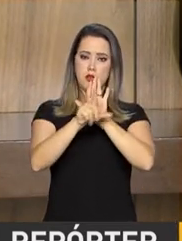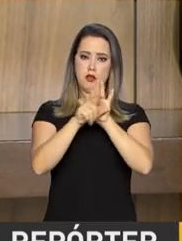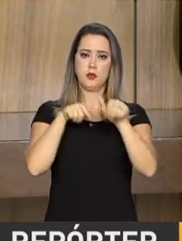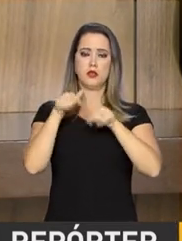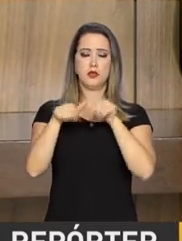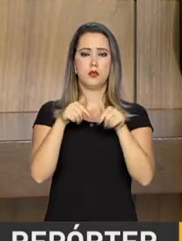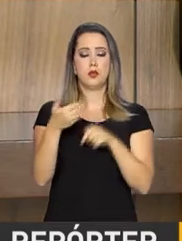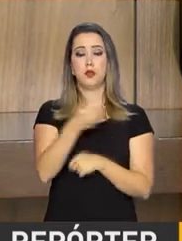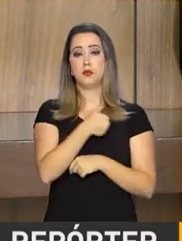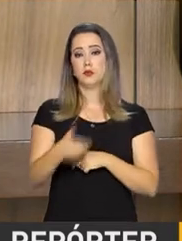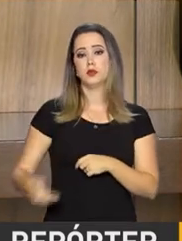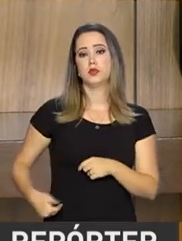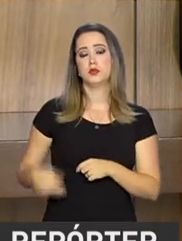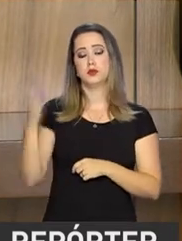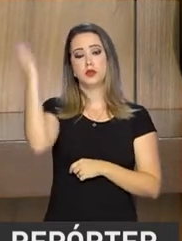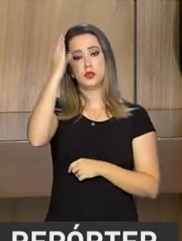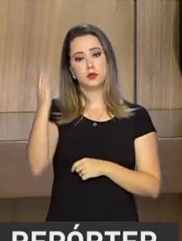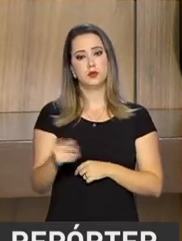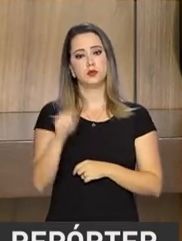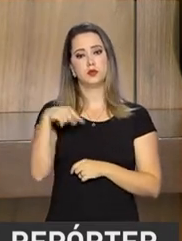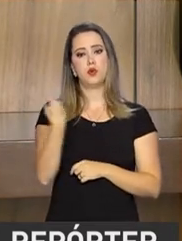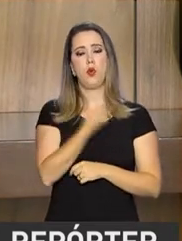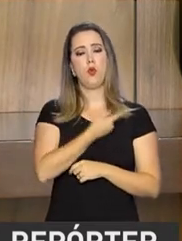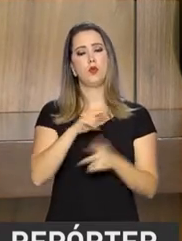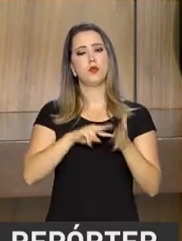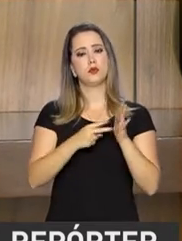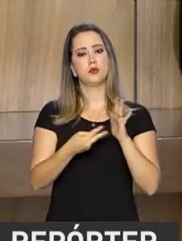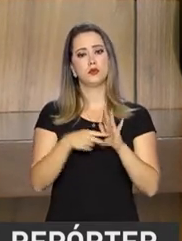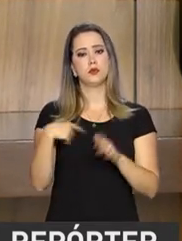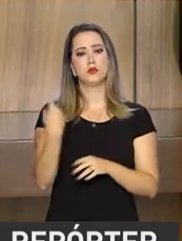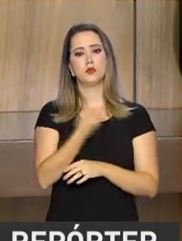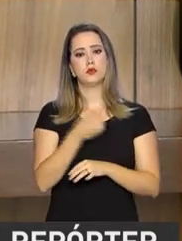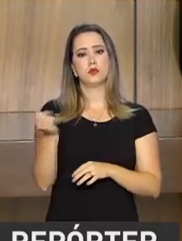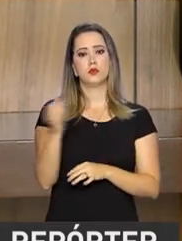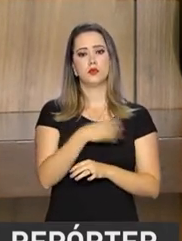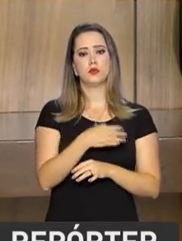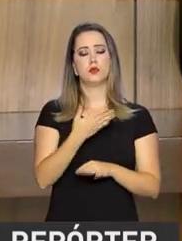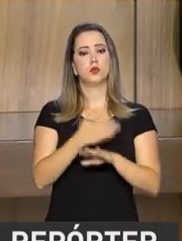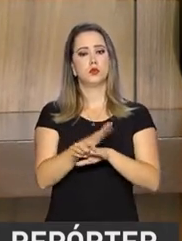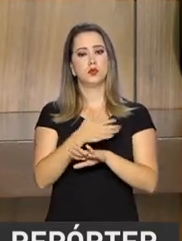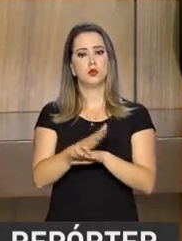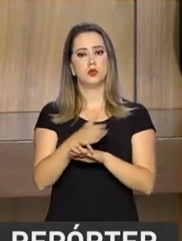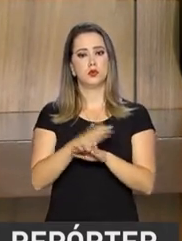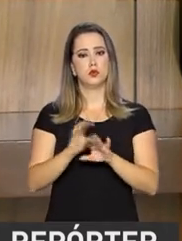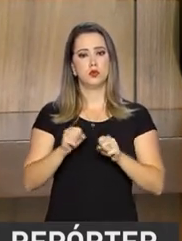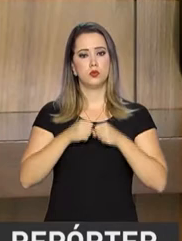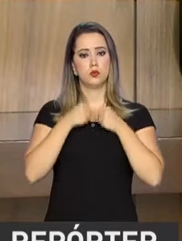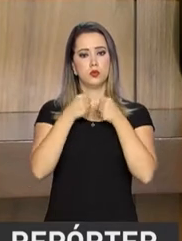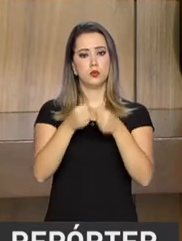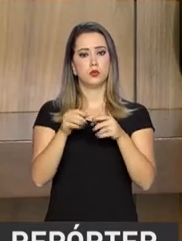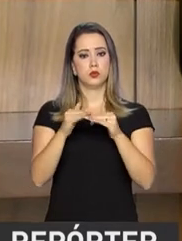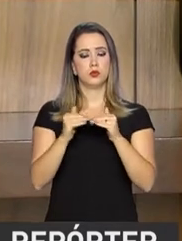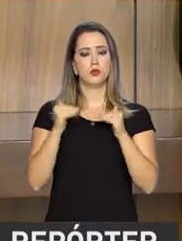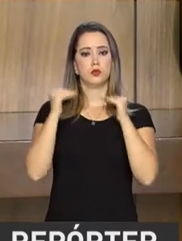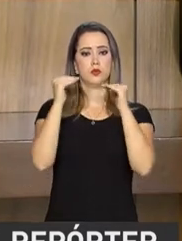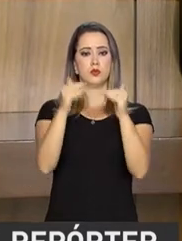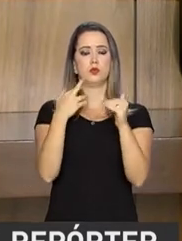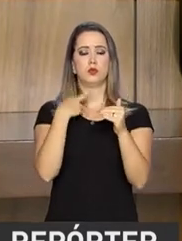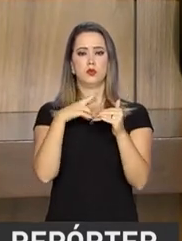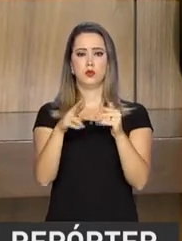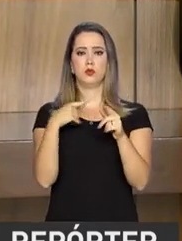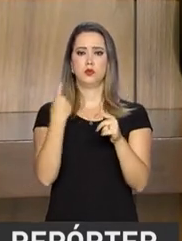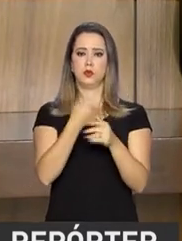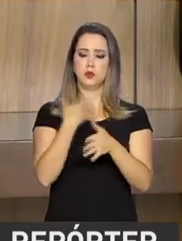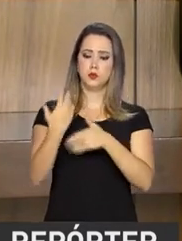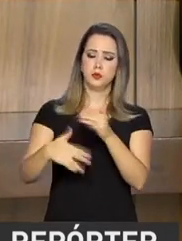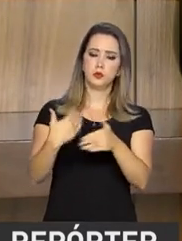no país isso representa para nós uma nova capacidade de empreender na cima em cima dos resultados que